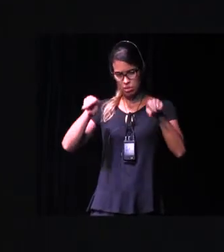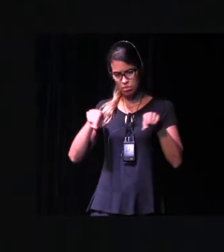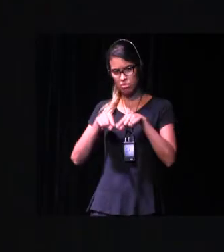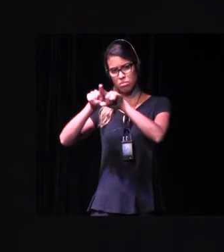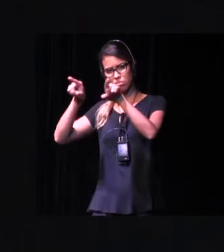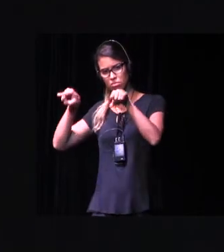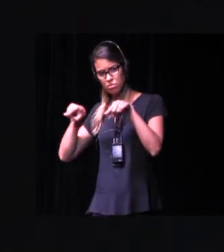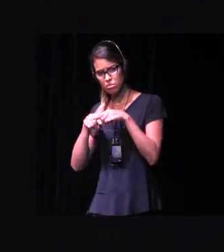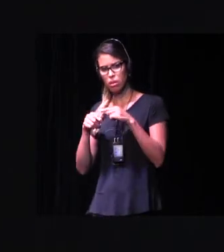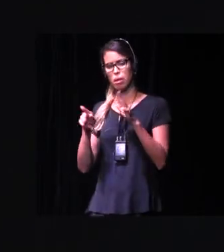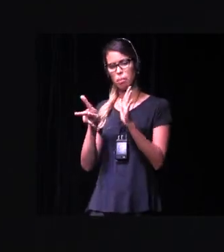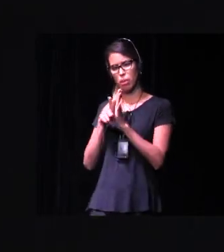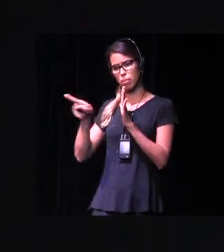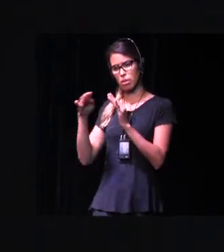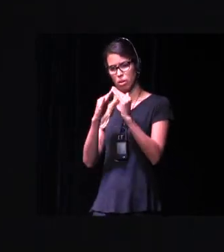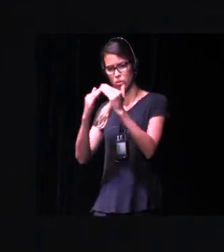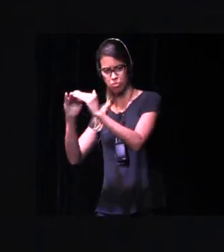a uma comuna